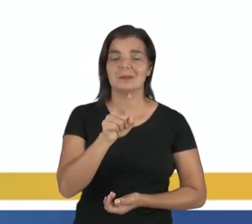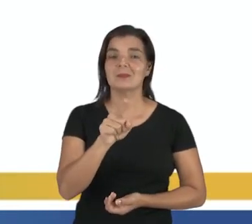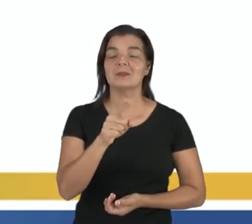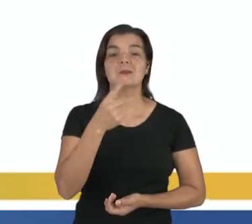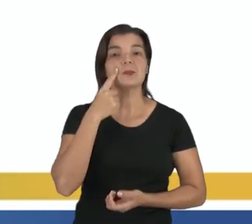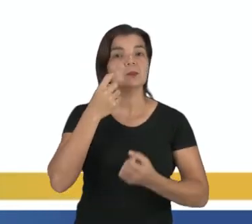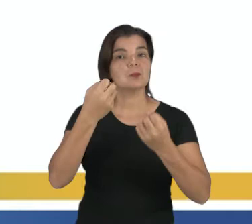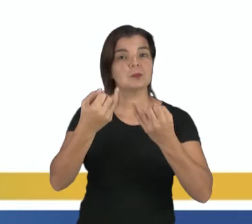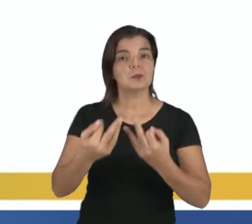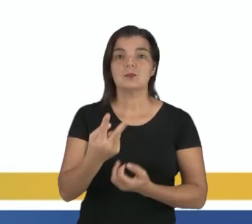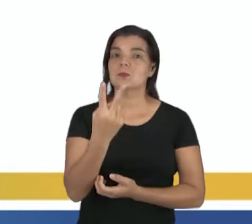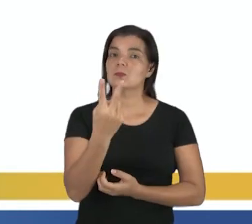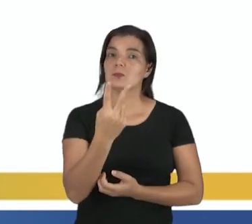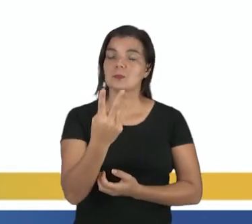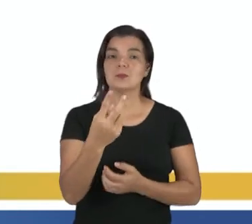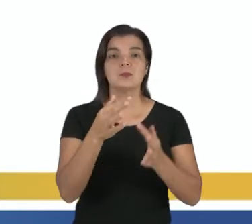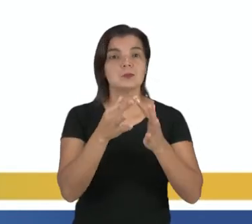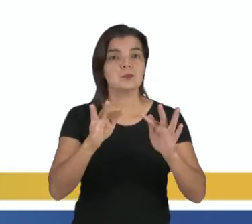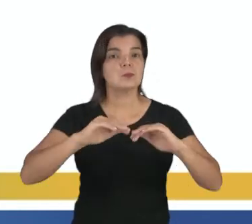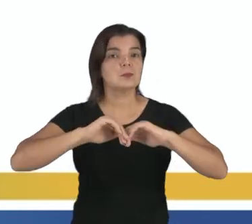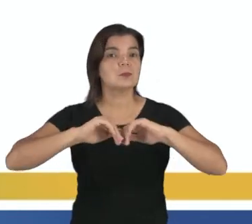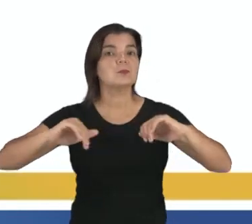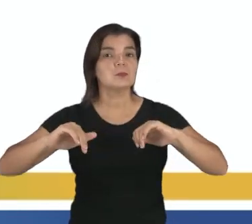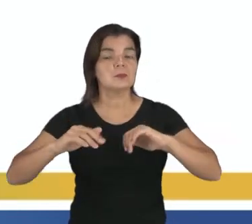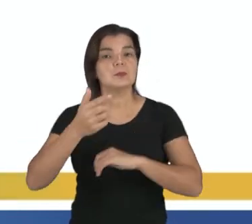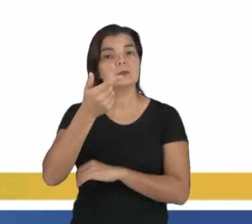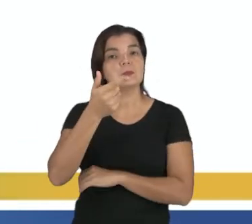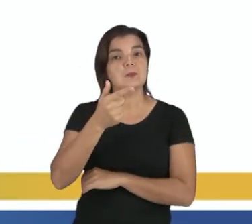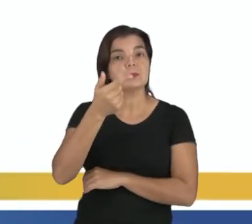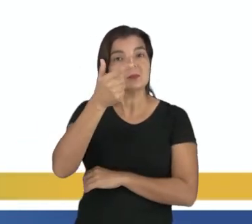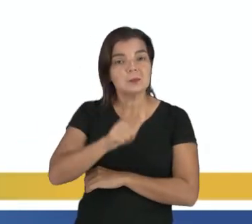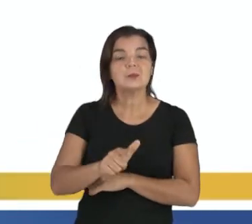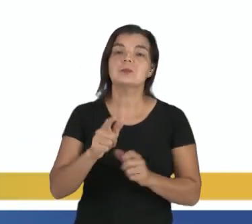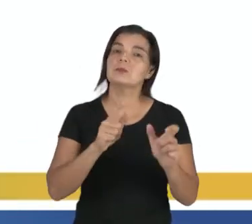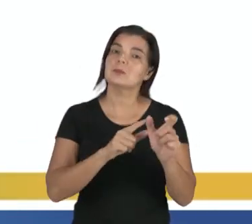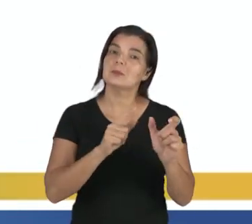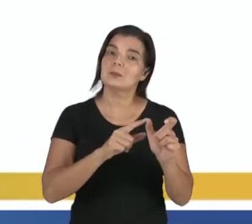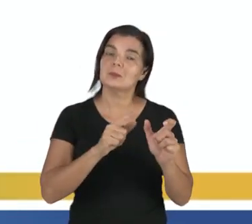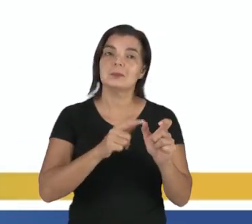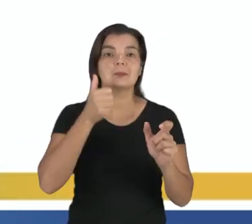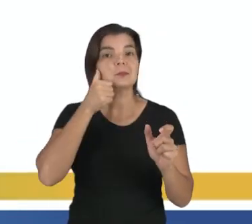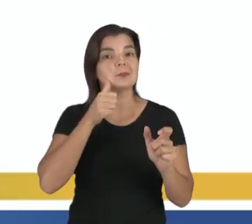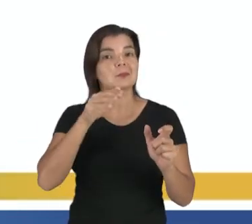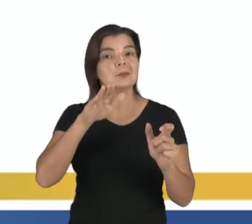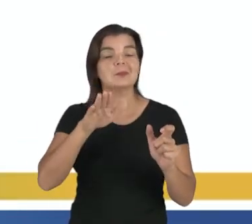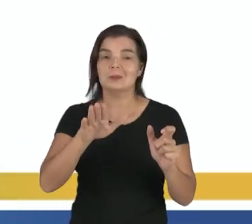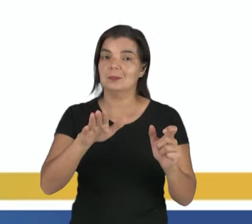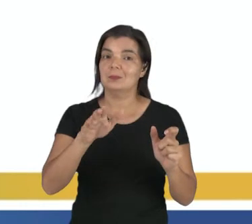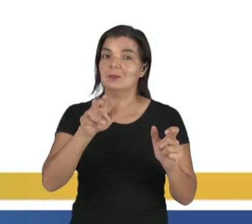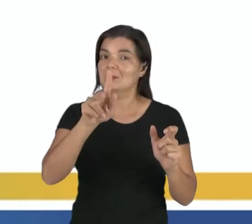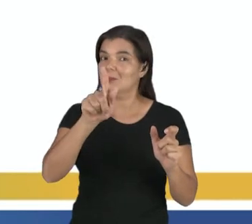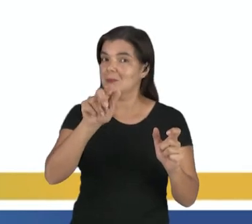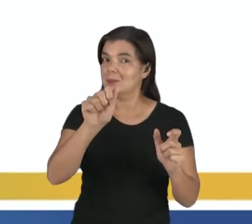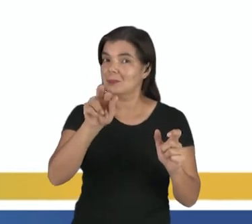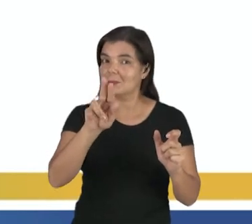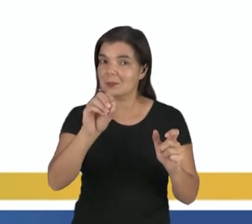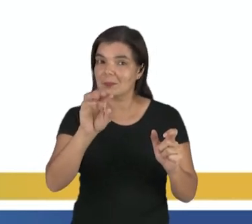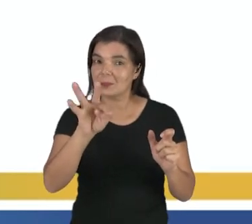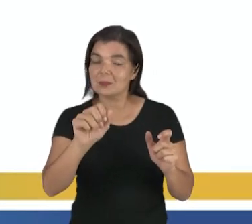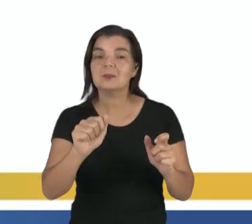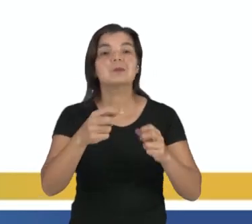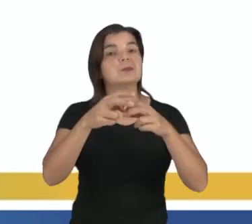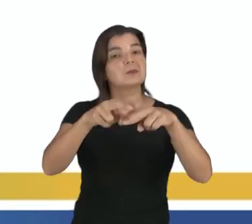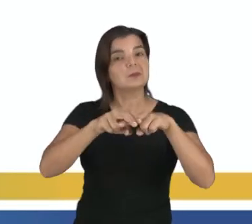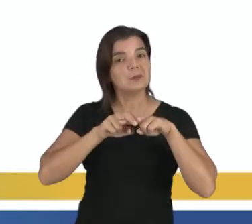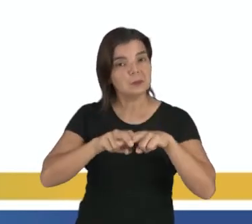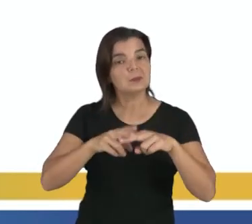eu falar essas duas frases separadas repetindo a palavra garota. É uma repetição desnecessária. É por isso que